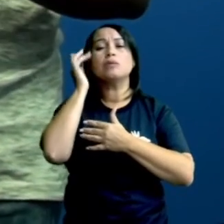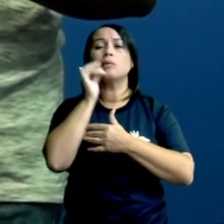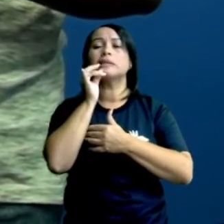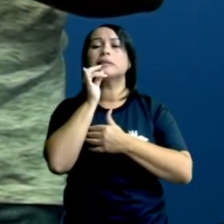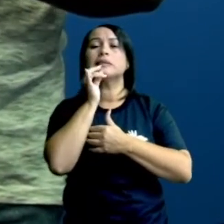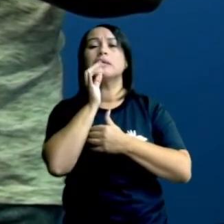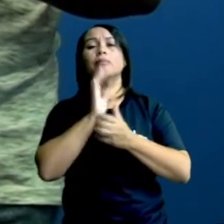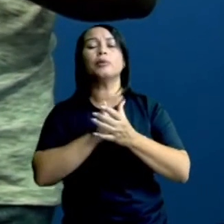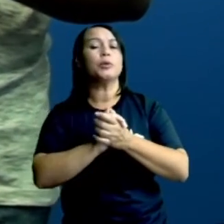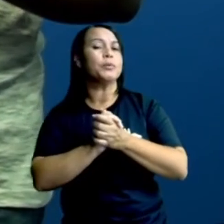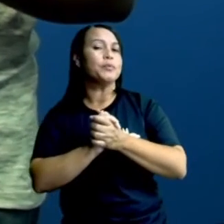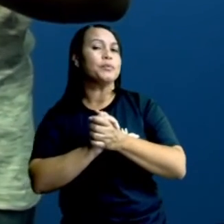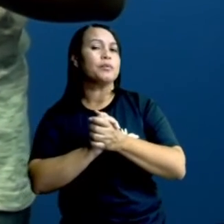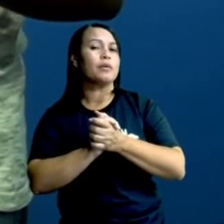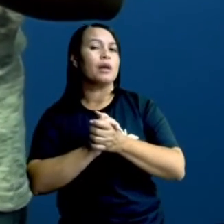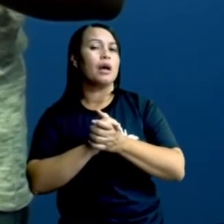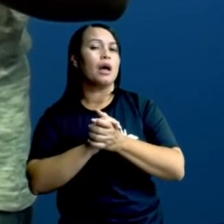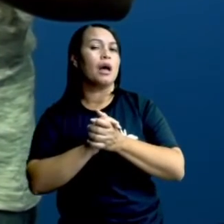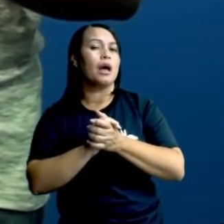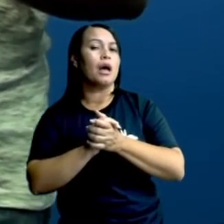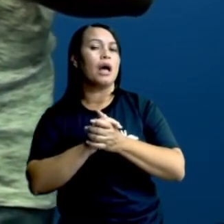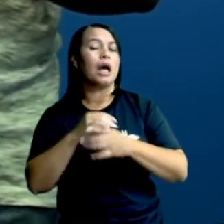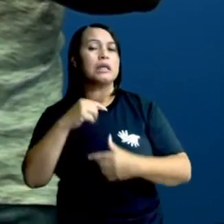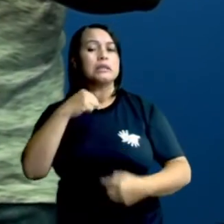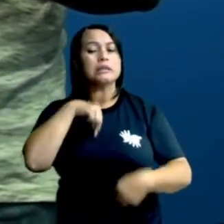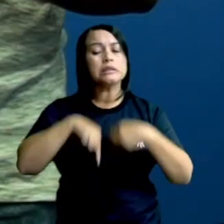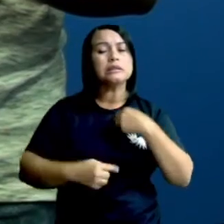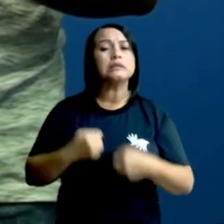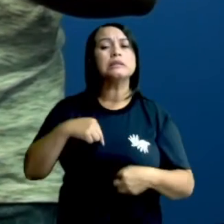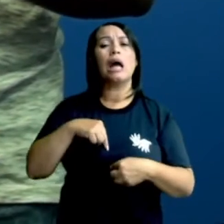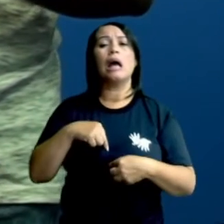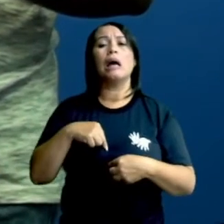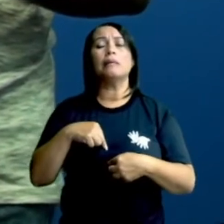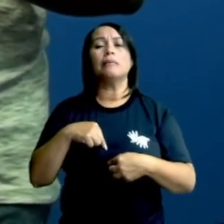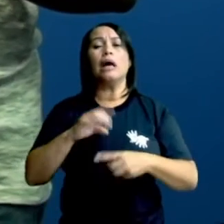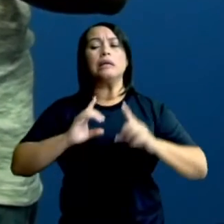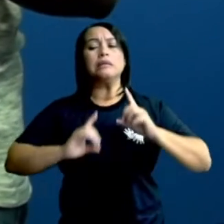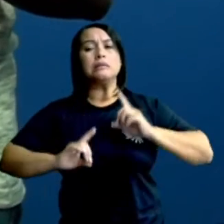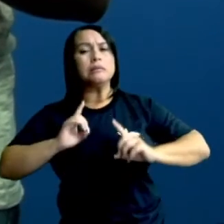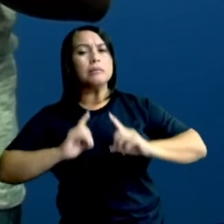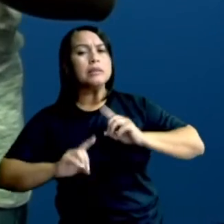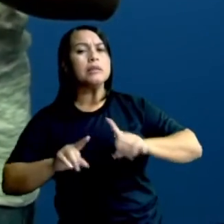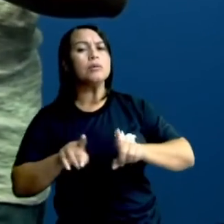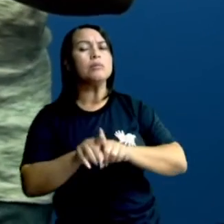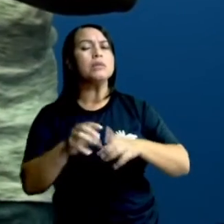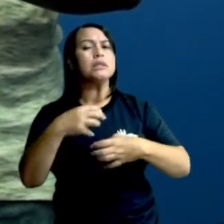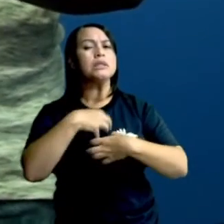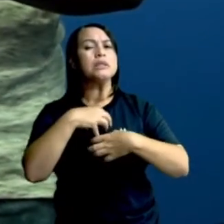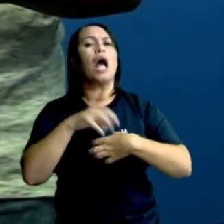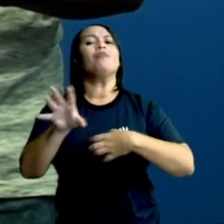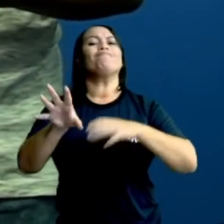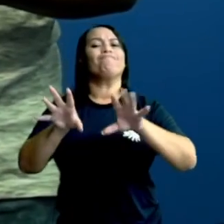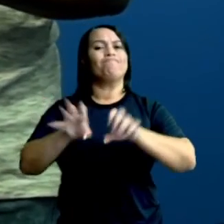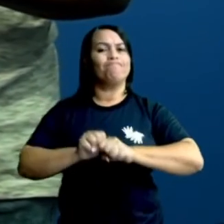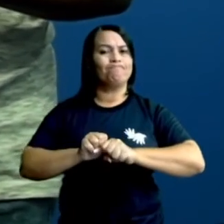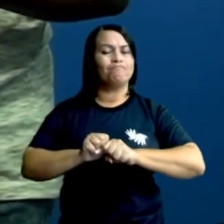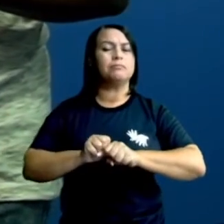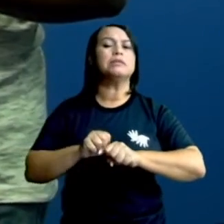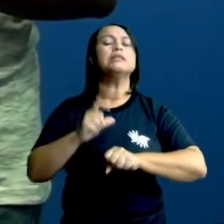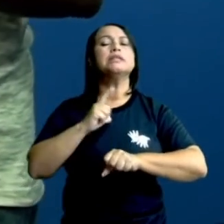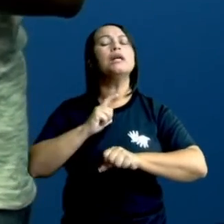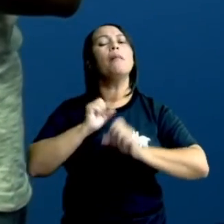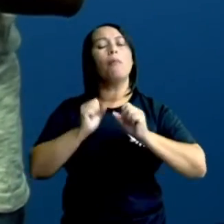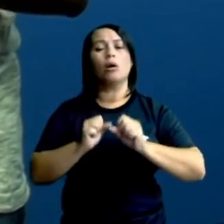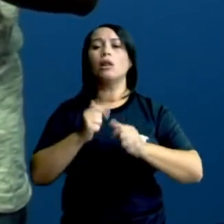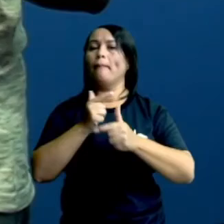que estão com o seu sistema imunológico muito abalado, muito fraco, e a adquirir essa